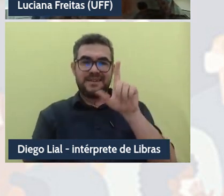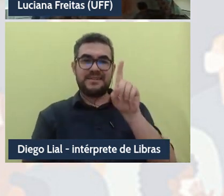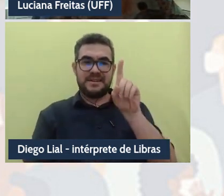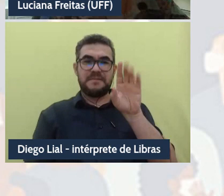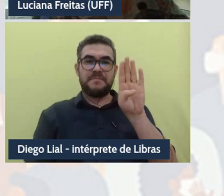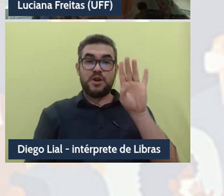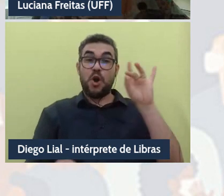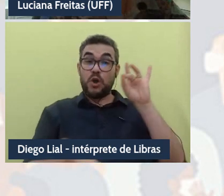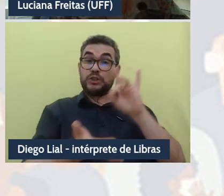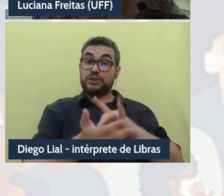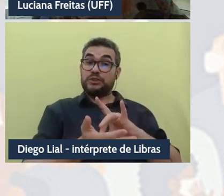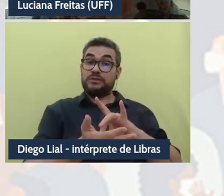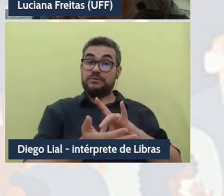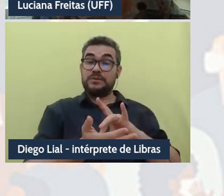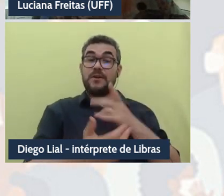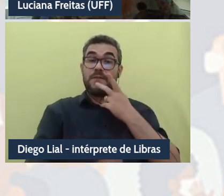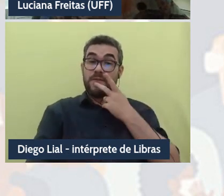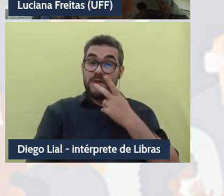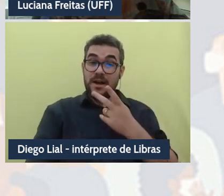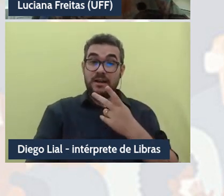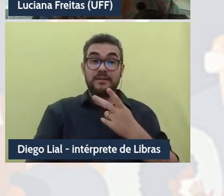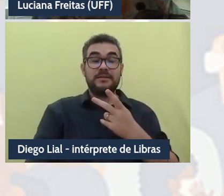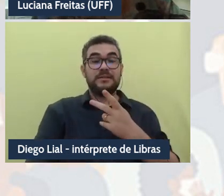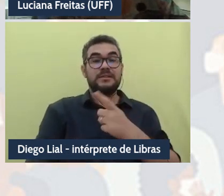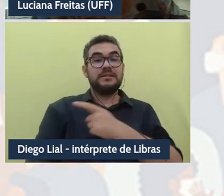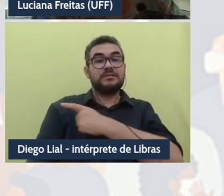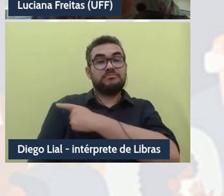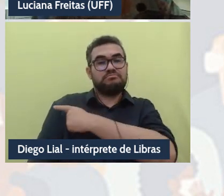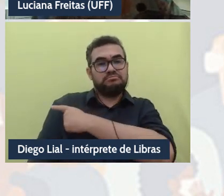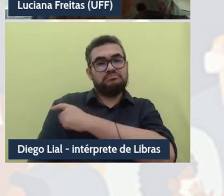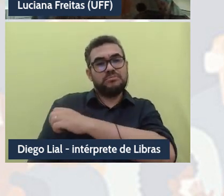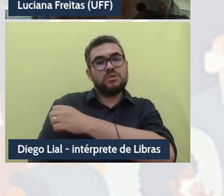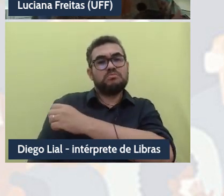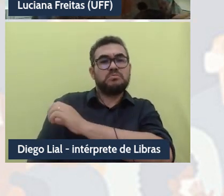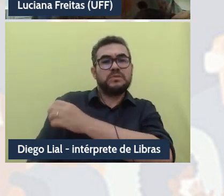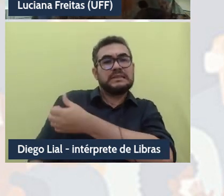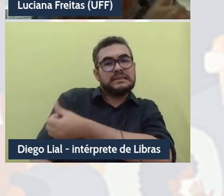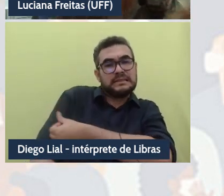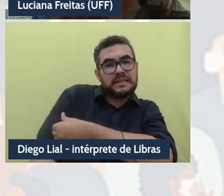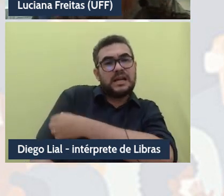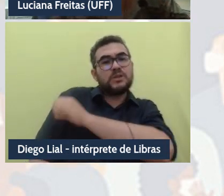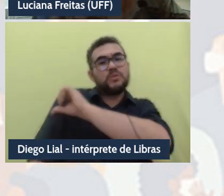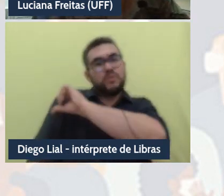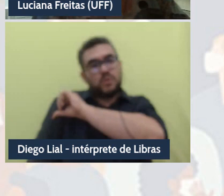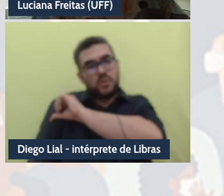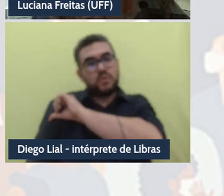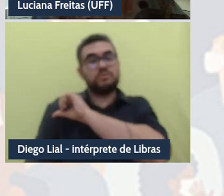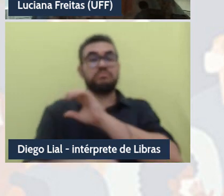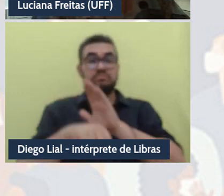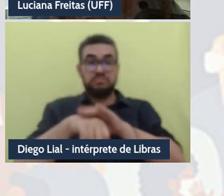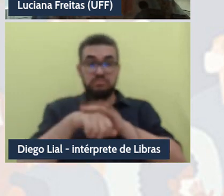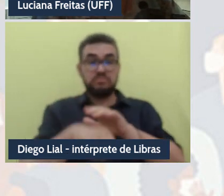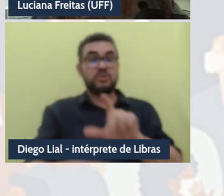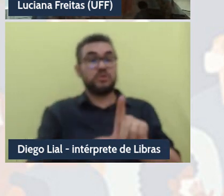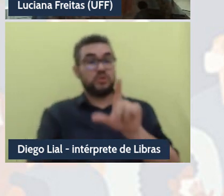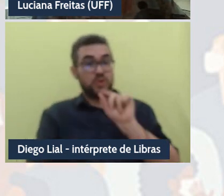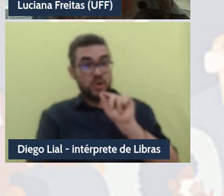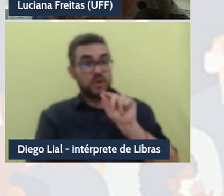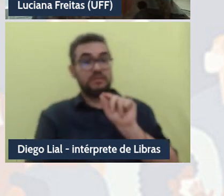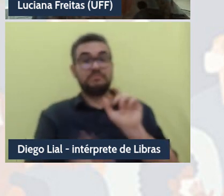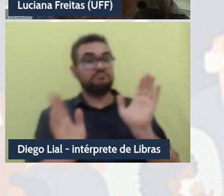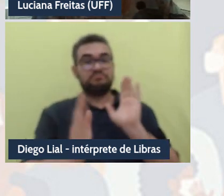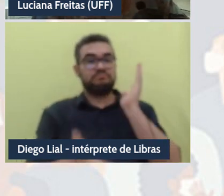original, tanto no ensino fundamental 2, né, nos anos finais do ensino fundamental, quanto no ensino médio, porque isso impede a padronização